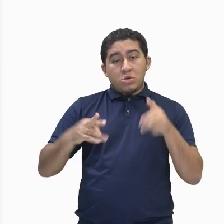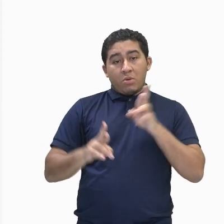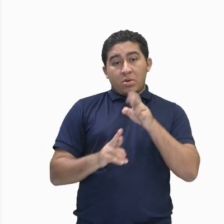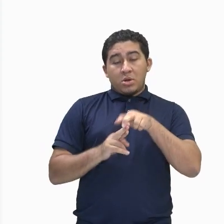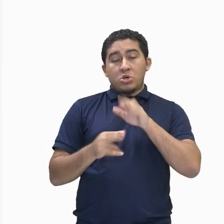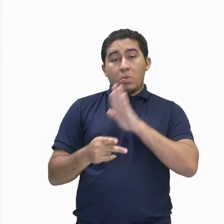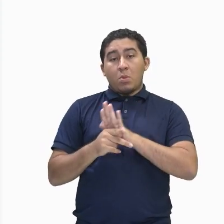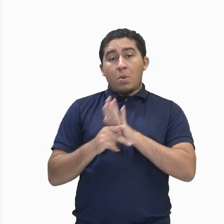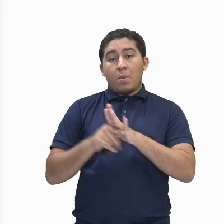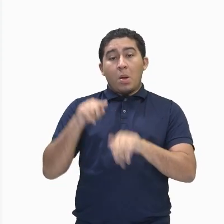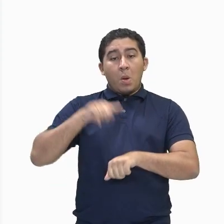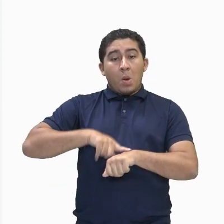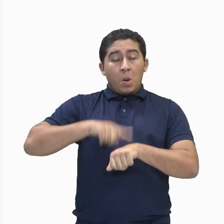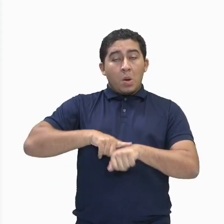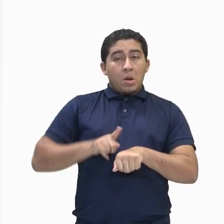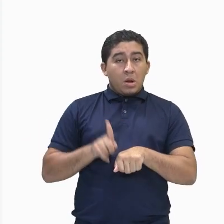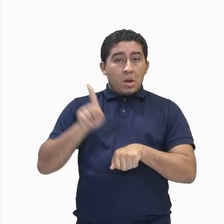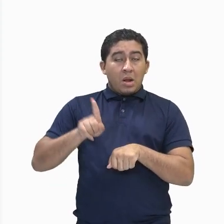de Brasília,